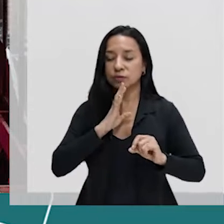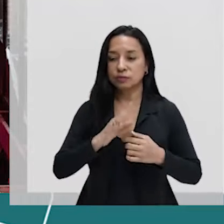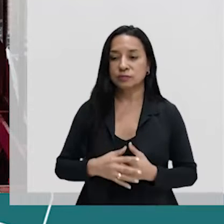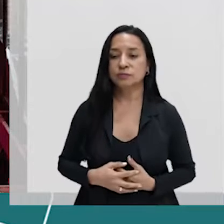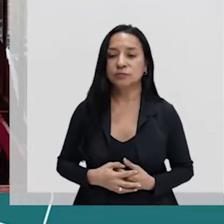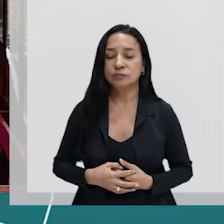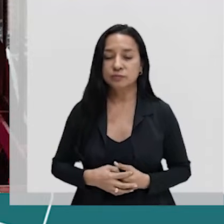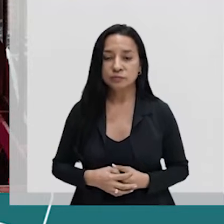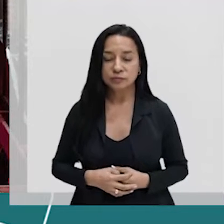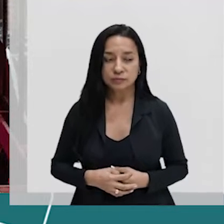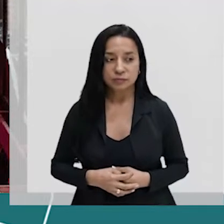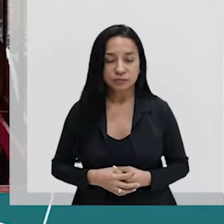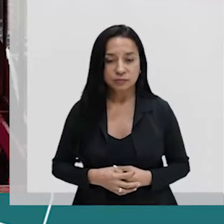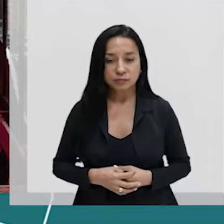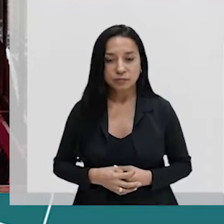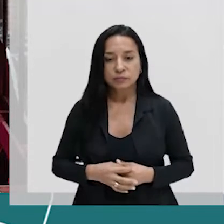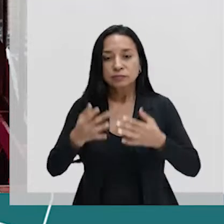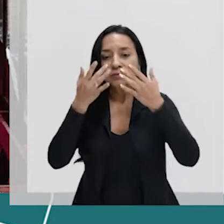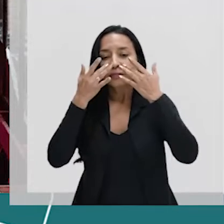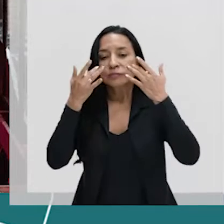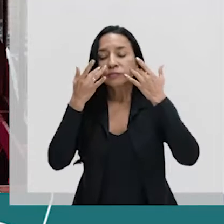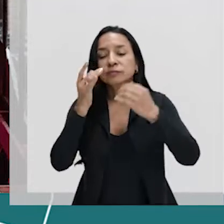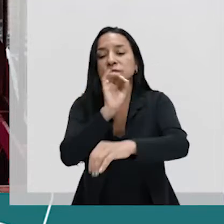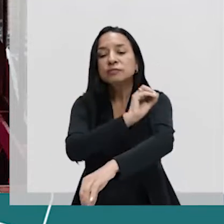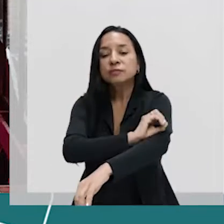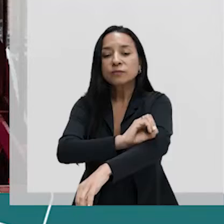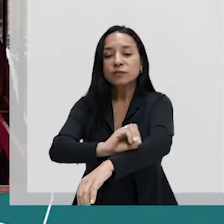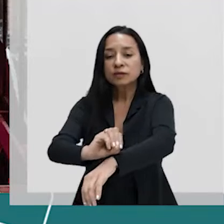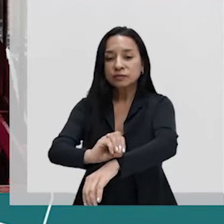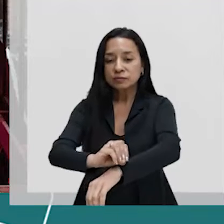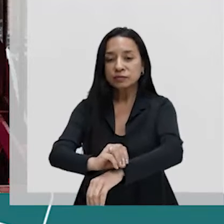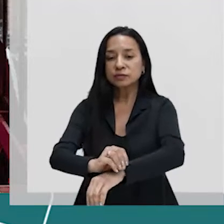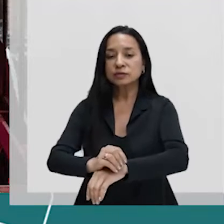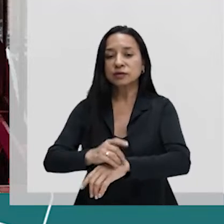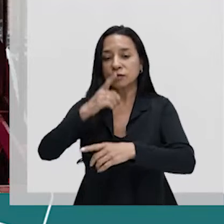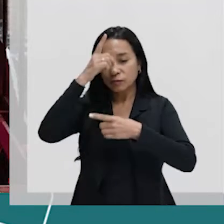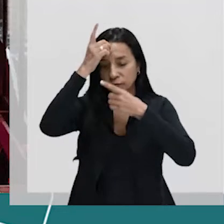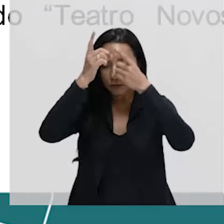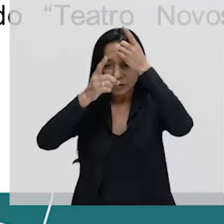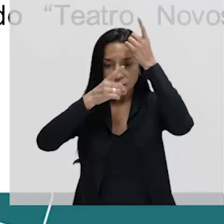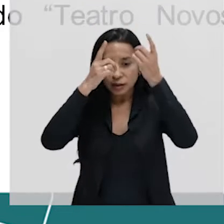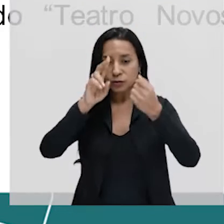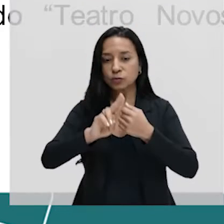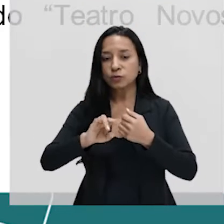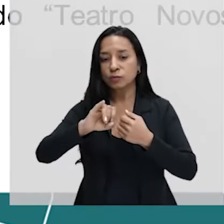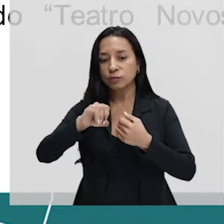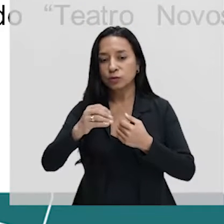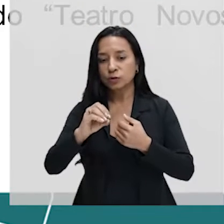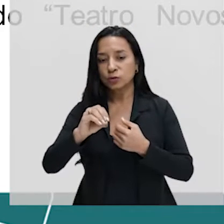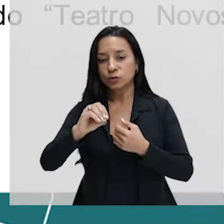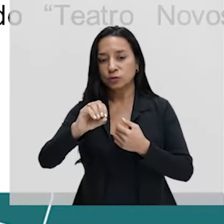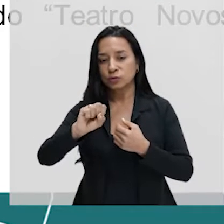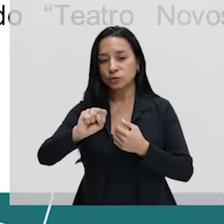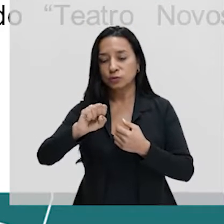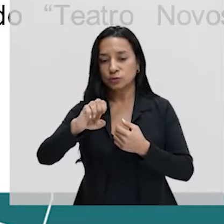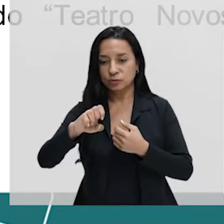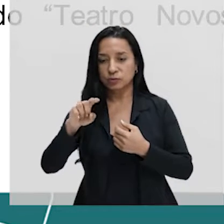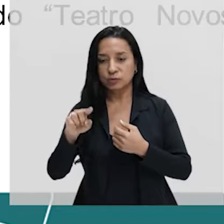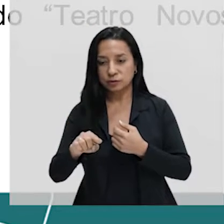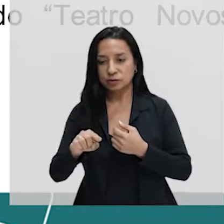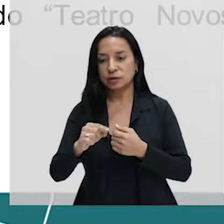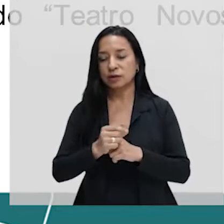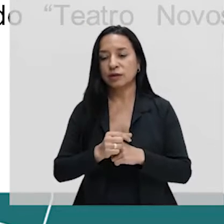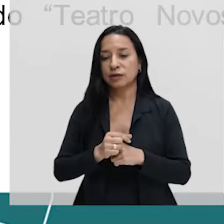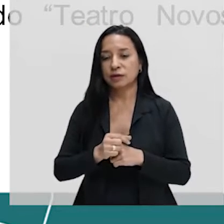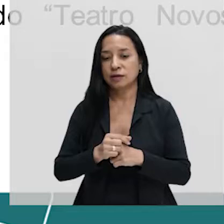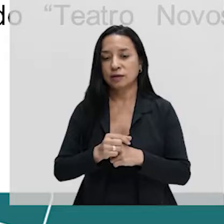né? O Teatro Oficina ele foi criado, né, pelo Zé Celso Martinez, e essa criatura, ele